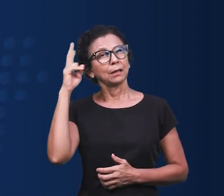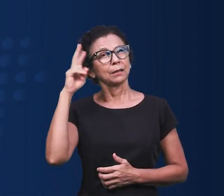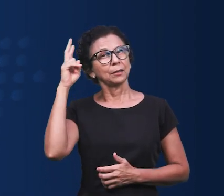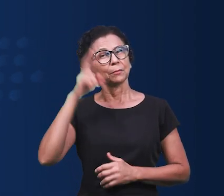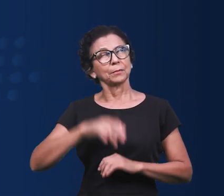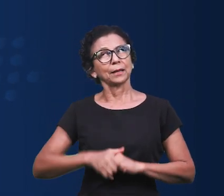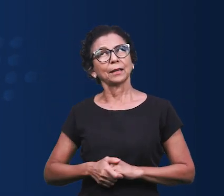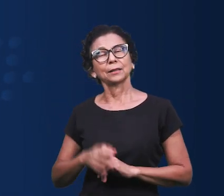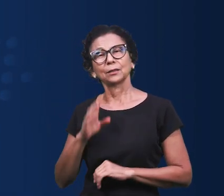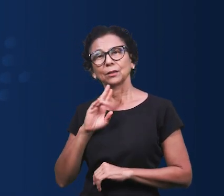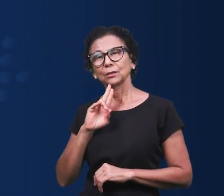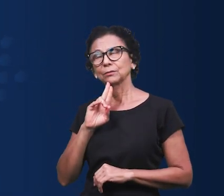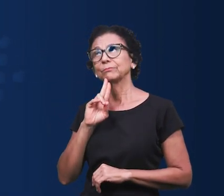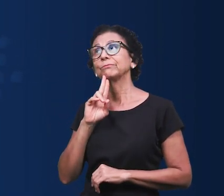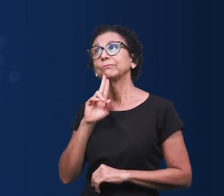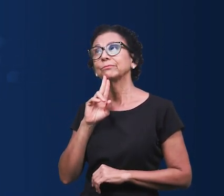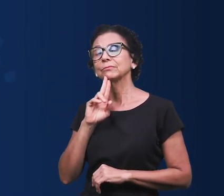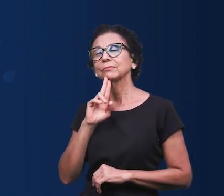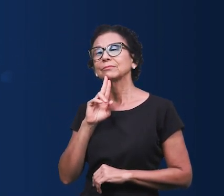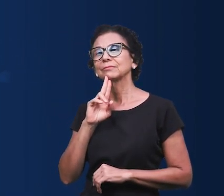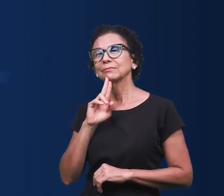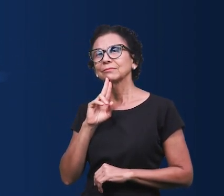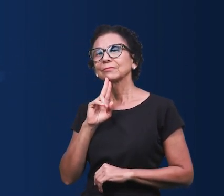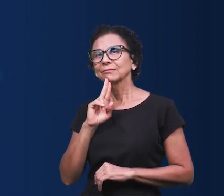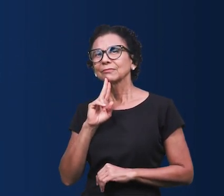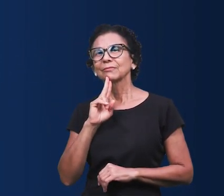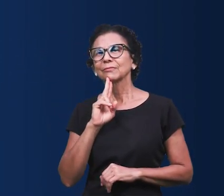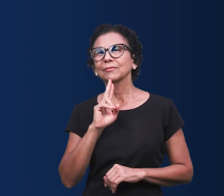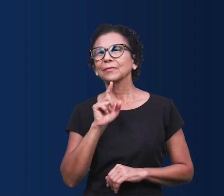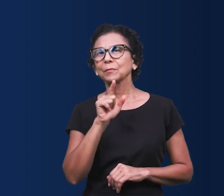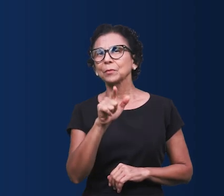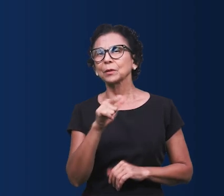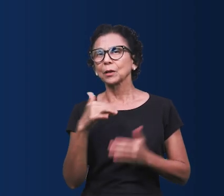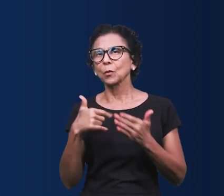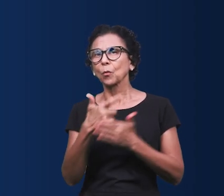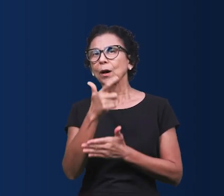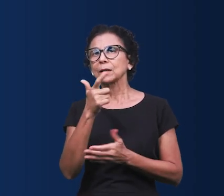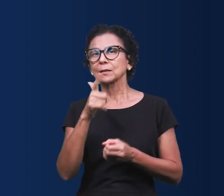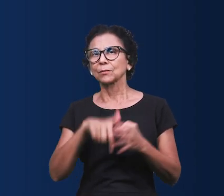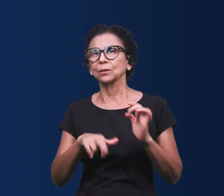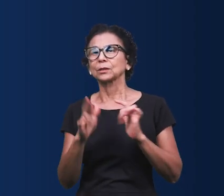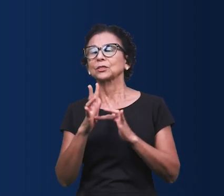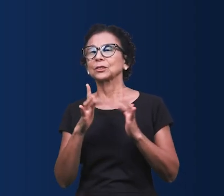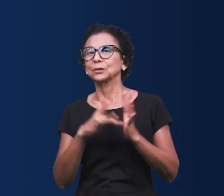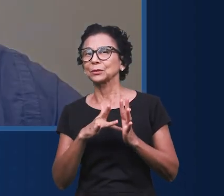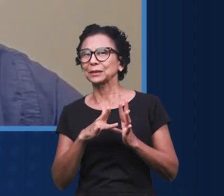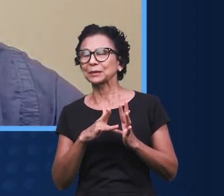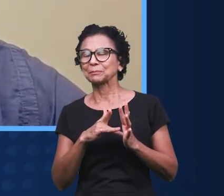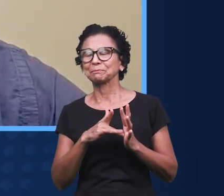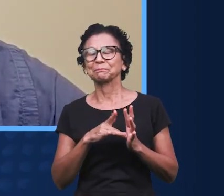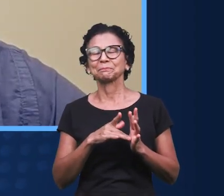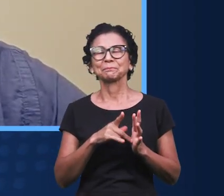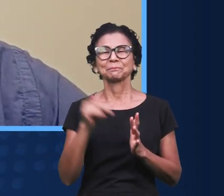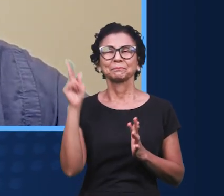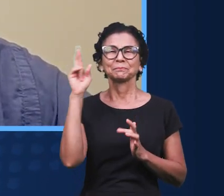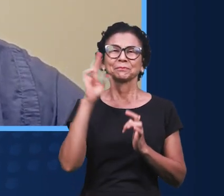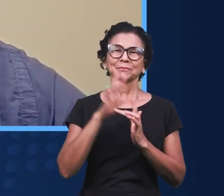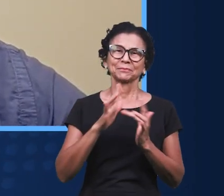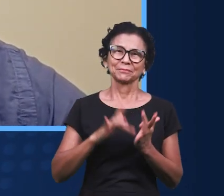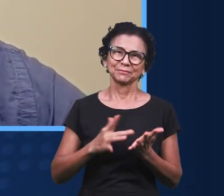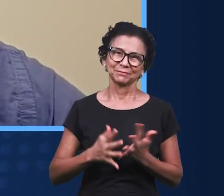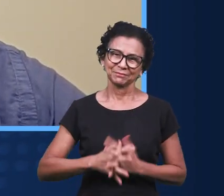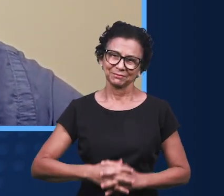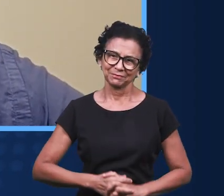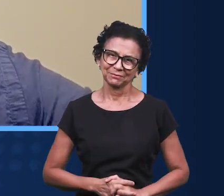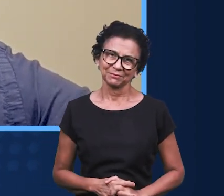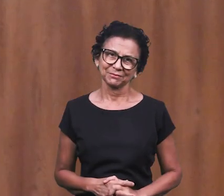cima e levantai a vossa cabeça, porque a vossa redenção está próxima. A todos, a paz do